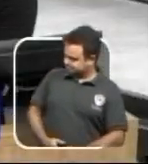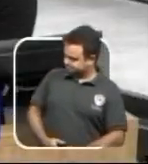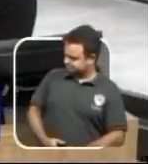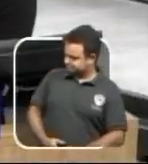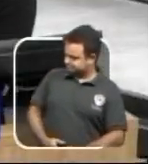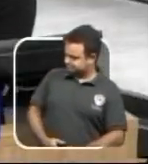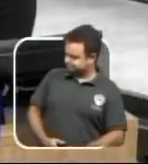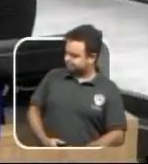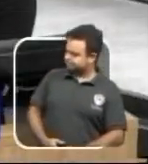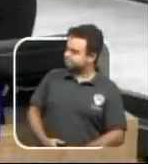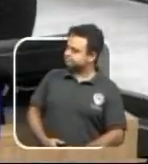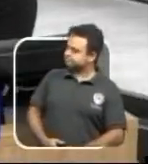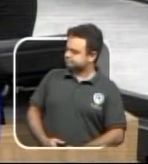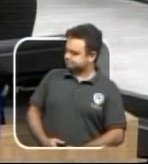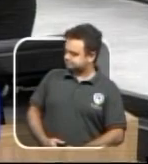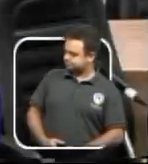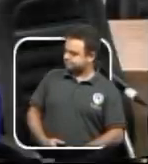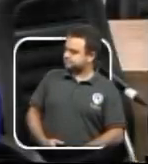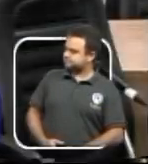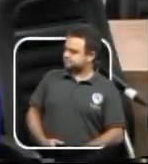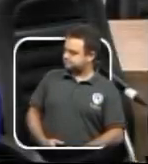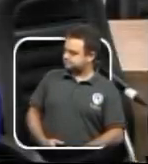acessar